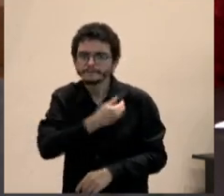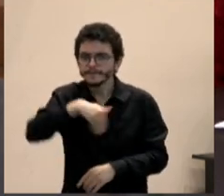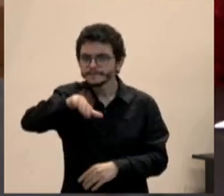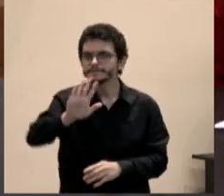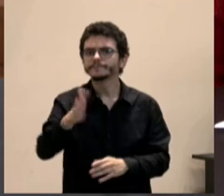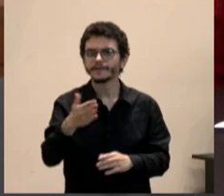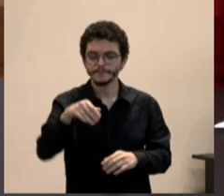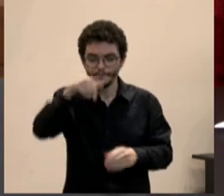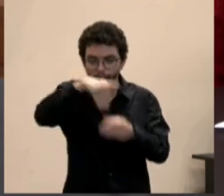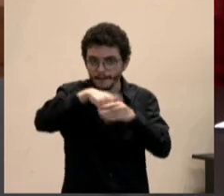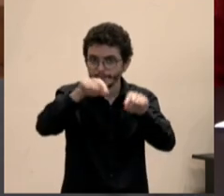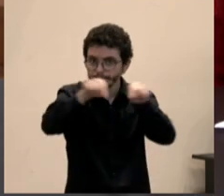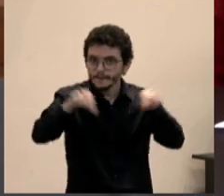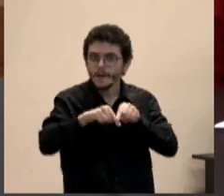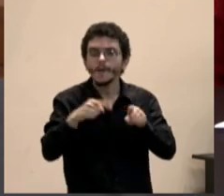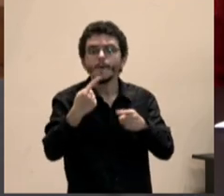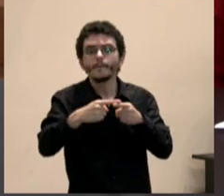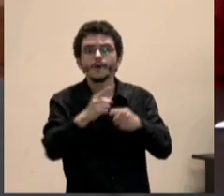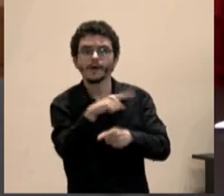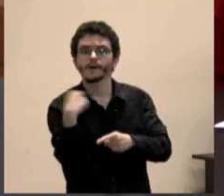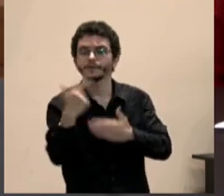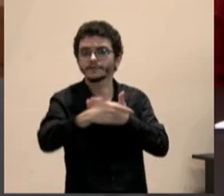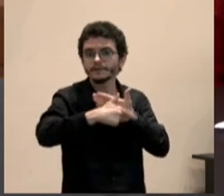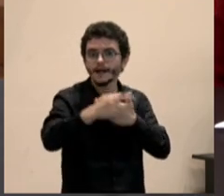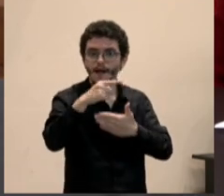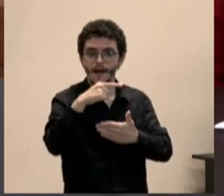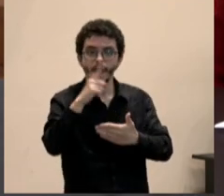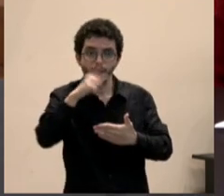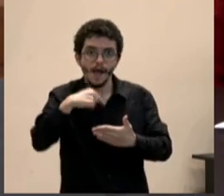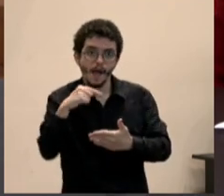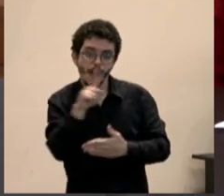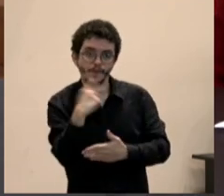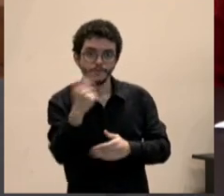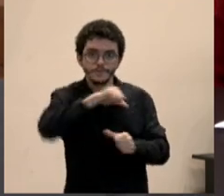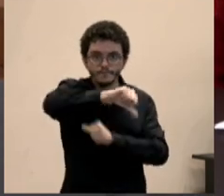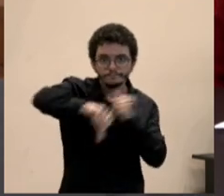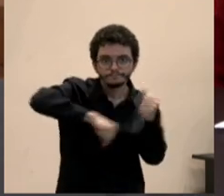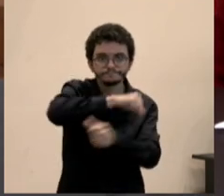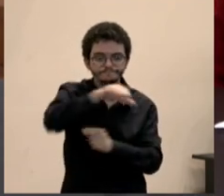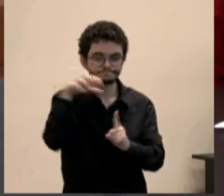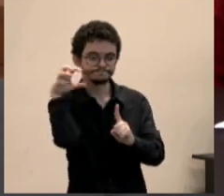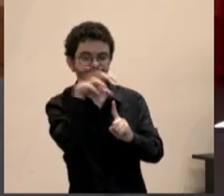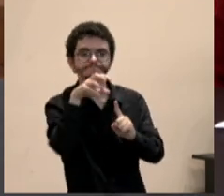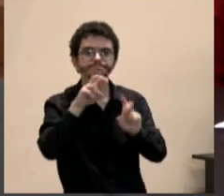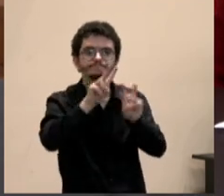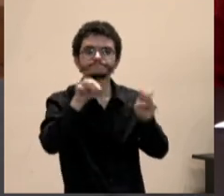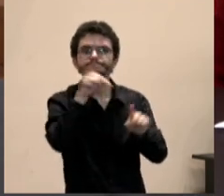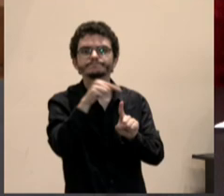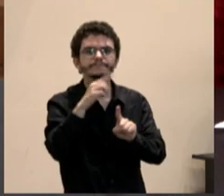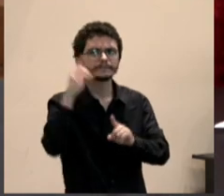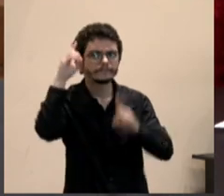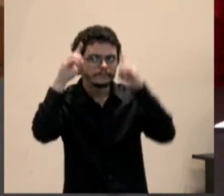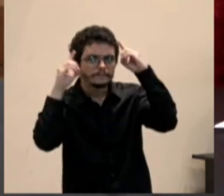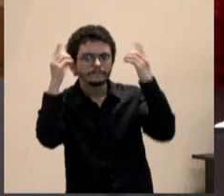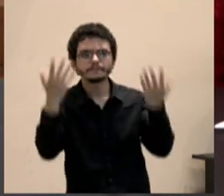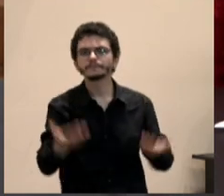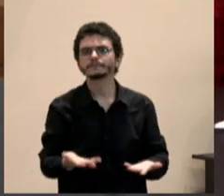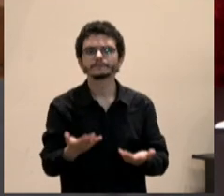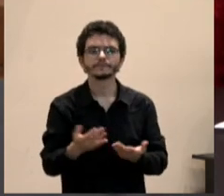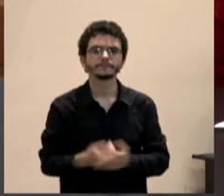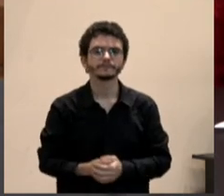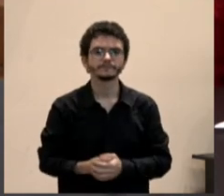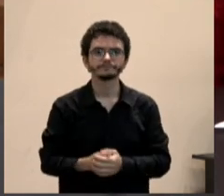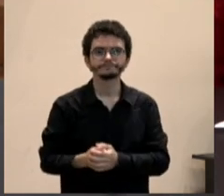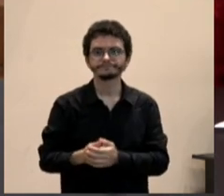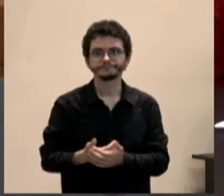nosso papel enquanto agente transformador está sendo atacado por essa questão ideológica, que não